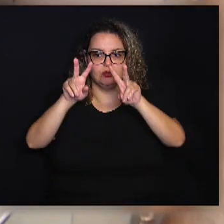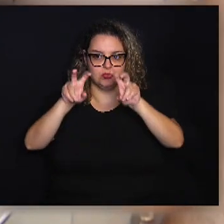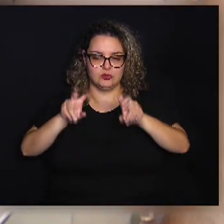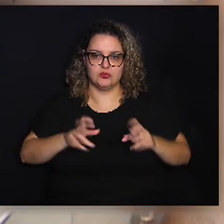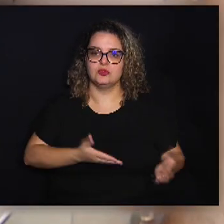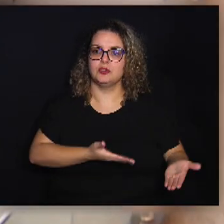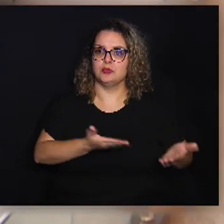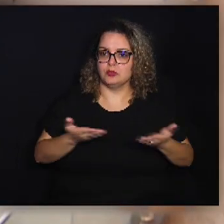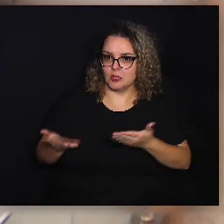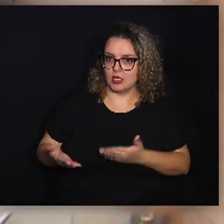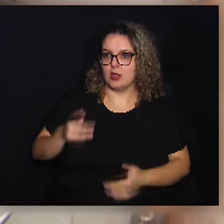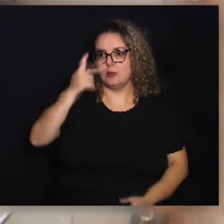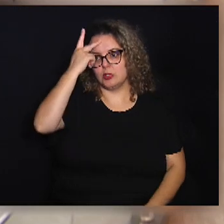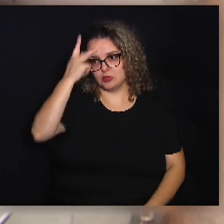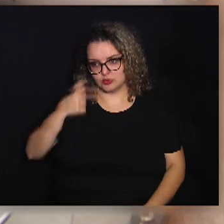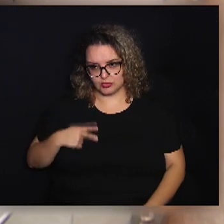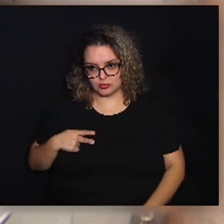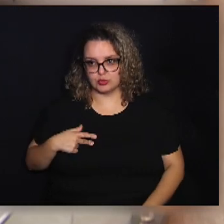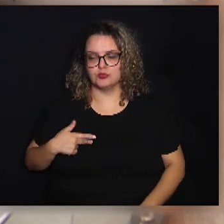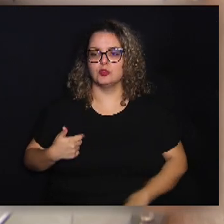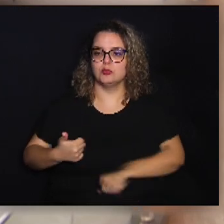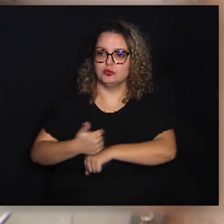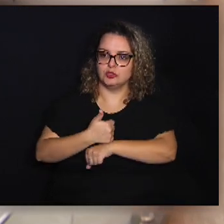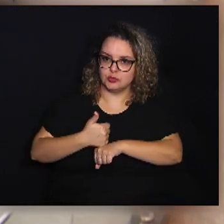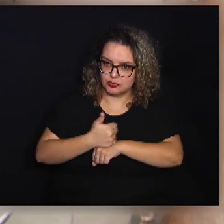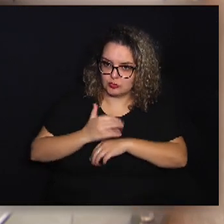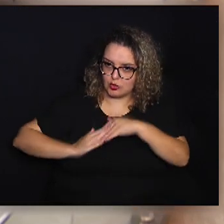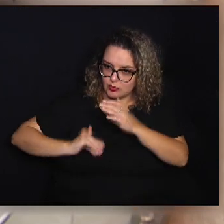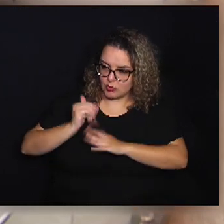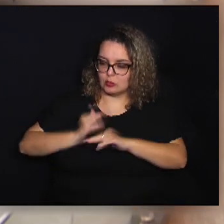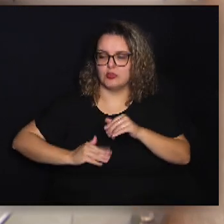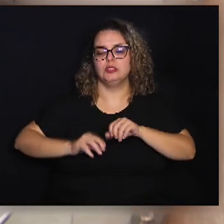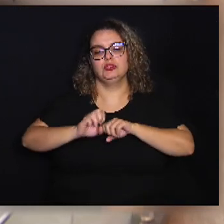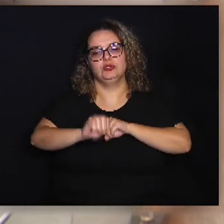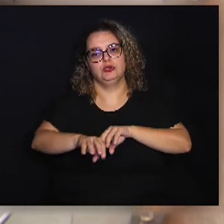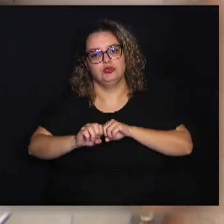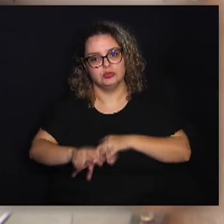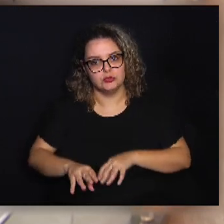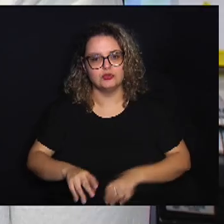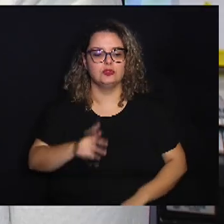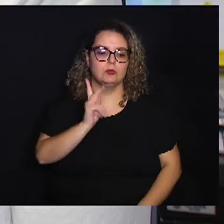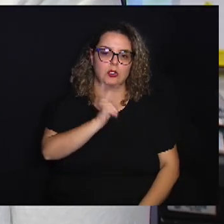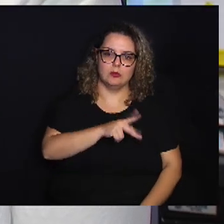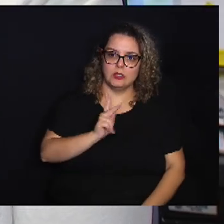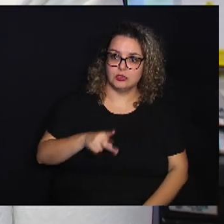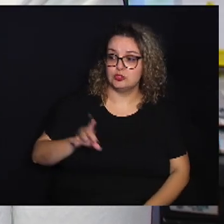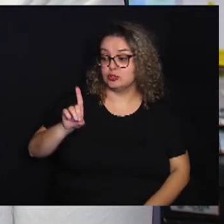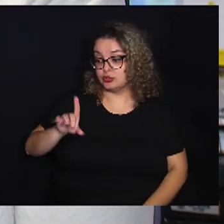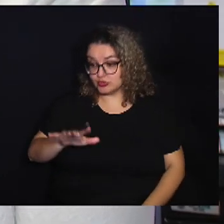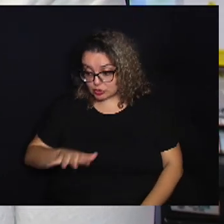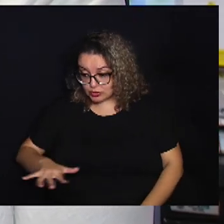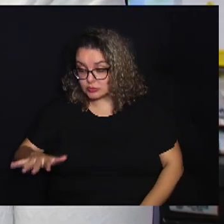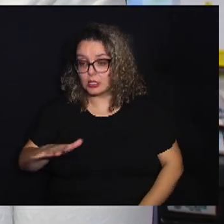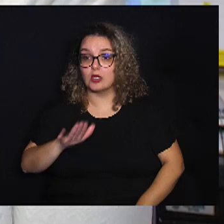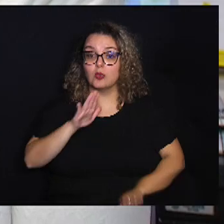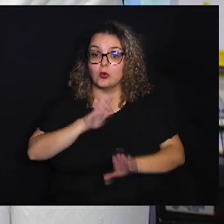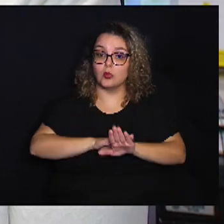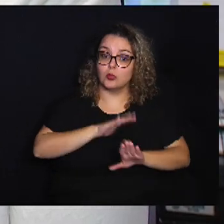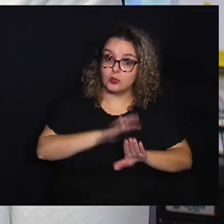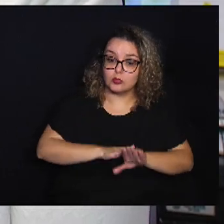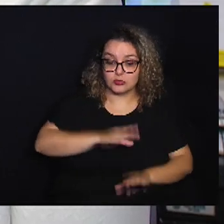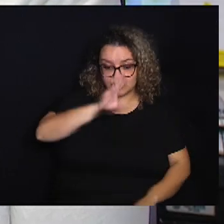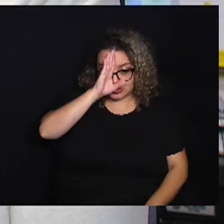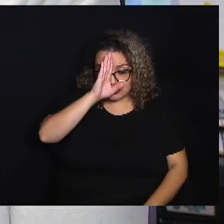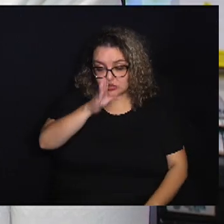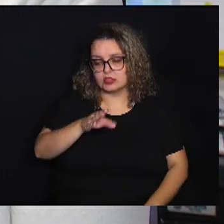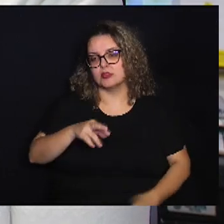apresentados foram pelos próprios educadores, pelo conjunto de professores, diretores, de quem atua diretamente na rede